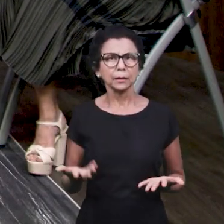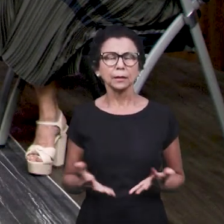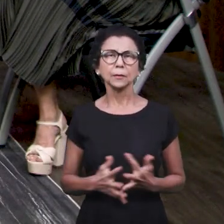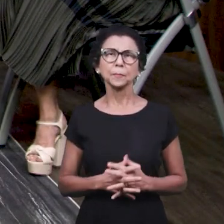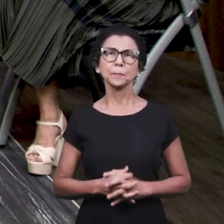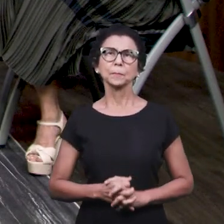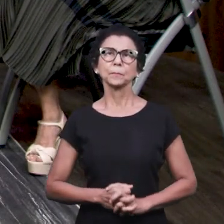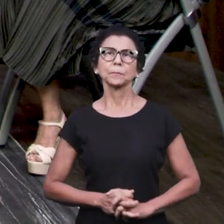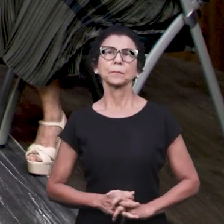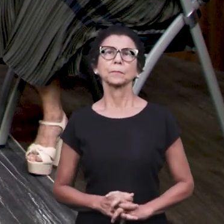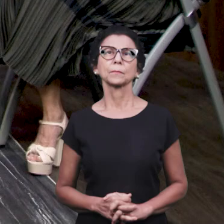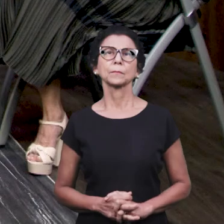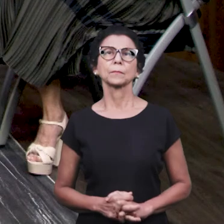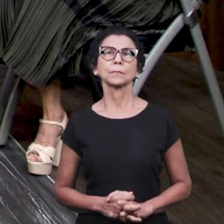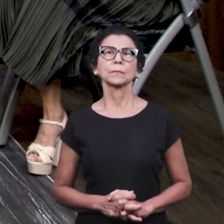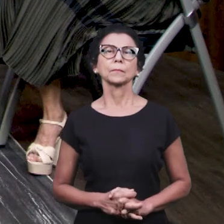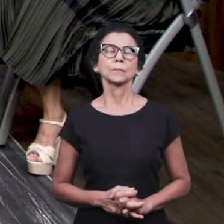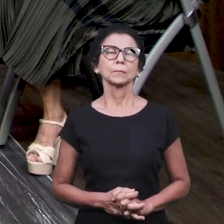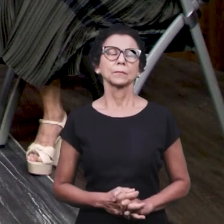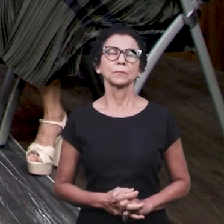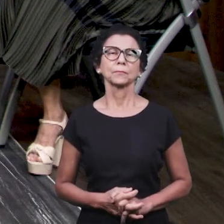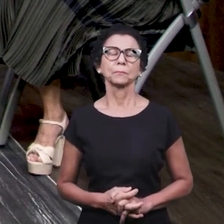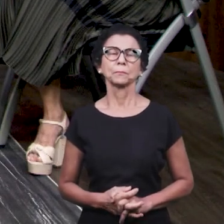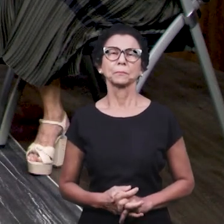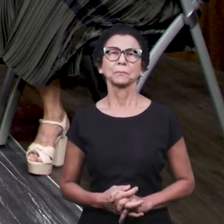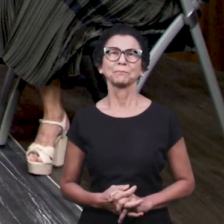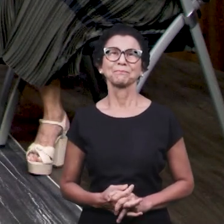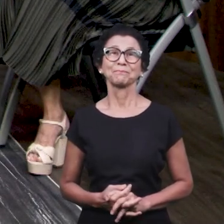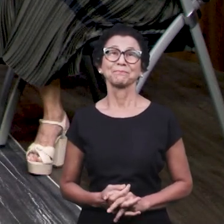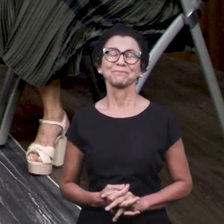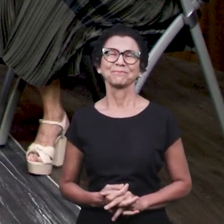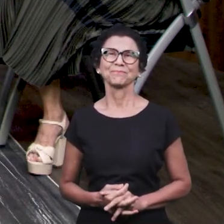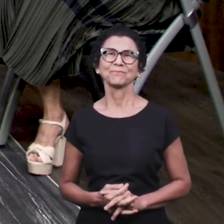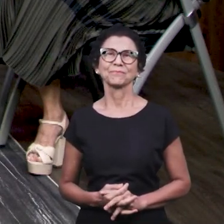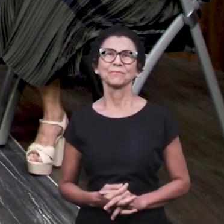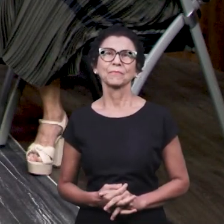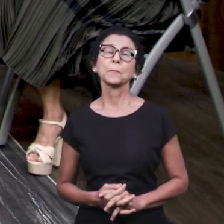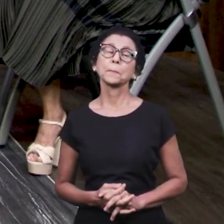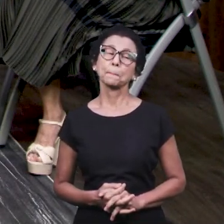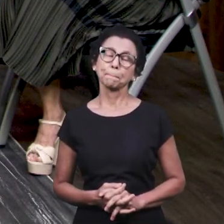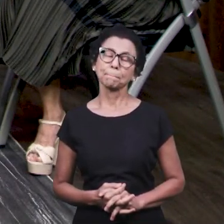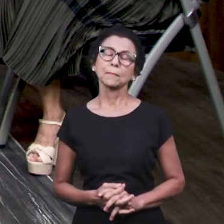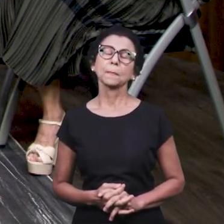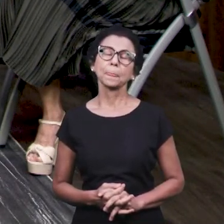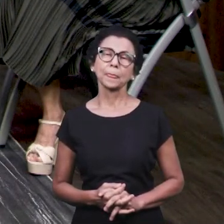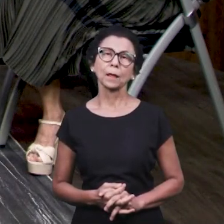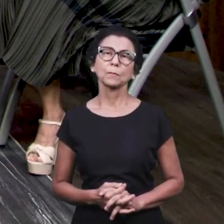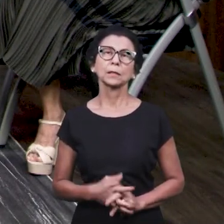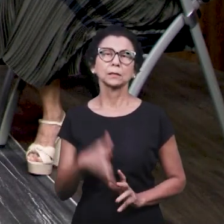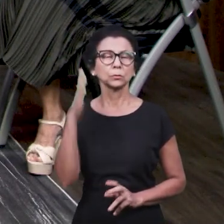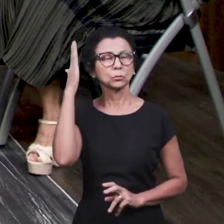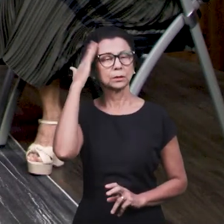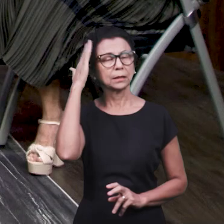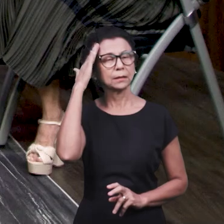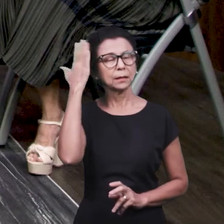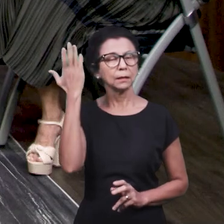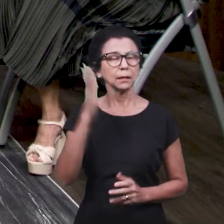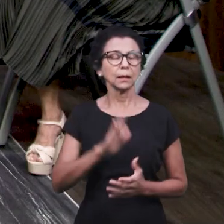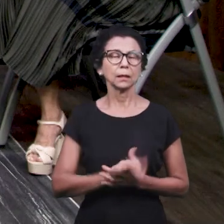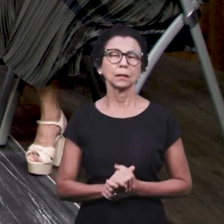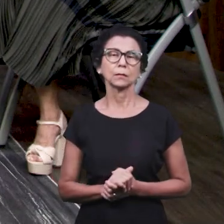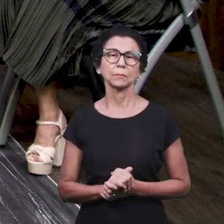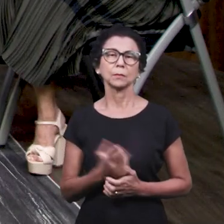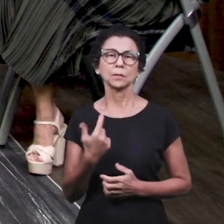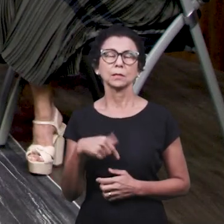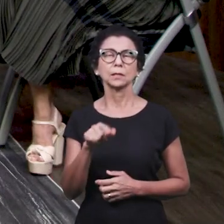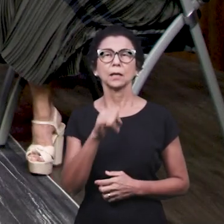inglês. Então o requisito básico é ter uma proficiência nesse idioma, mesmo né? que vá para o México, que é espanhol, mas ele tem que